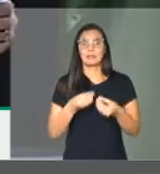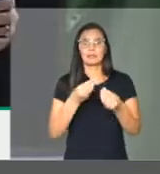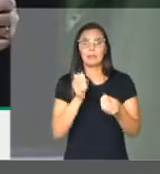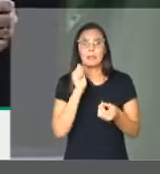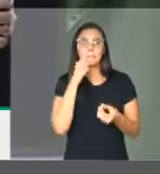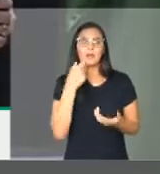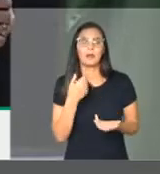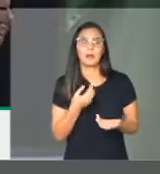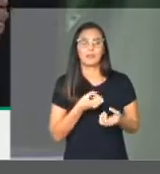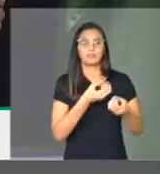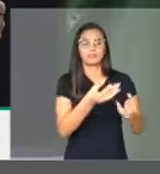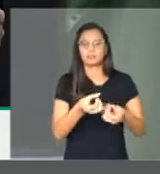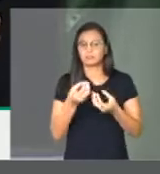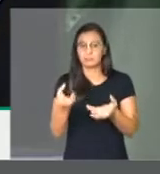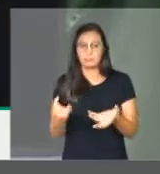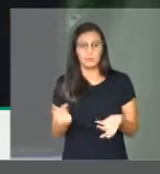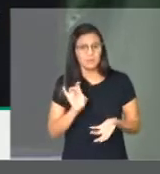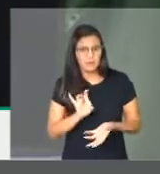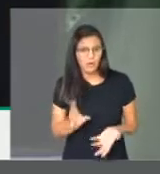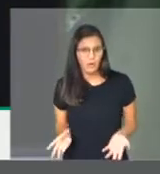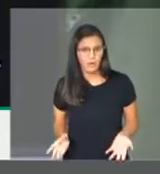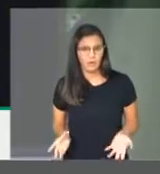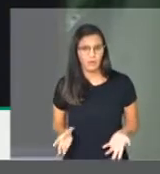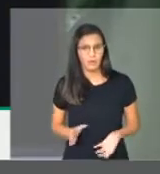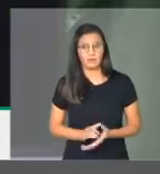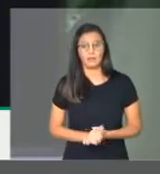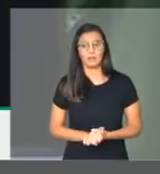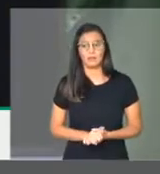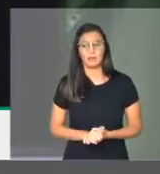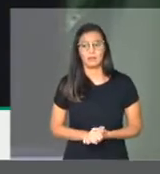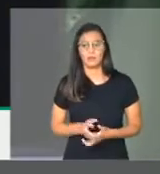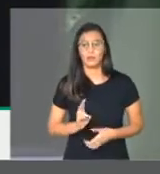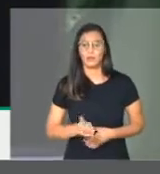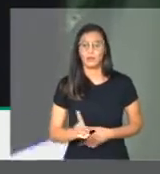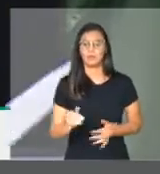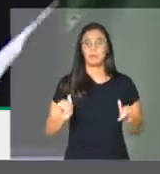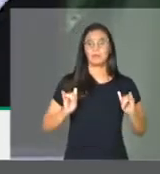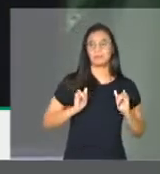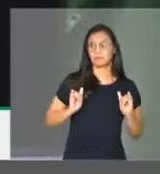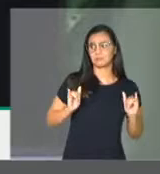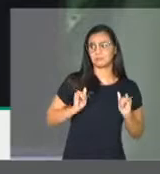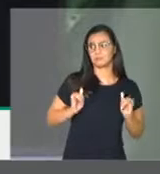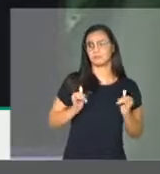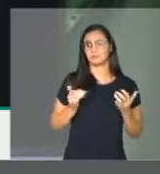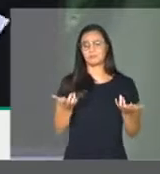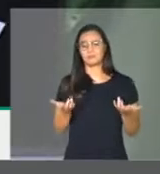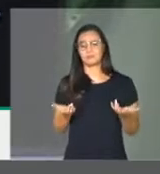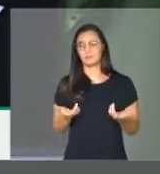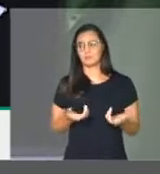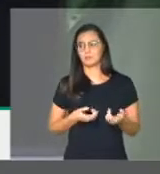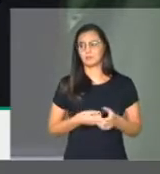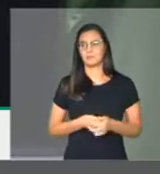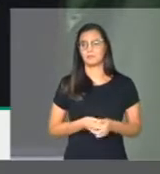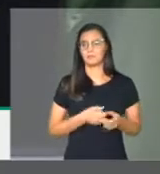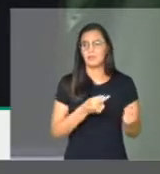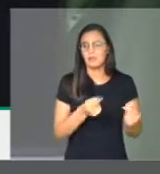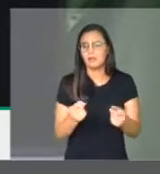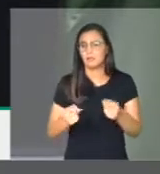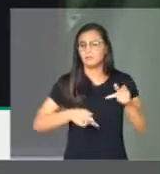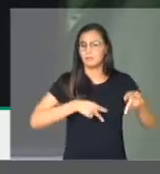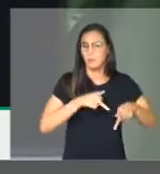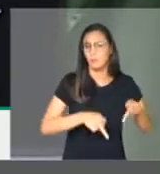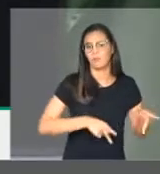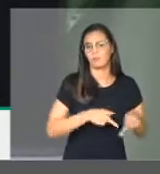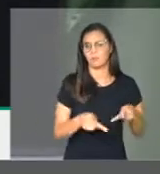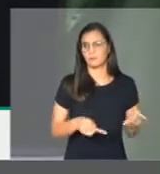à população, mantendo-a anestesiada, o que está a nos cobrar um preço demasiadamente